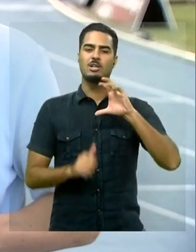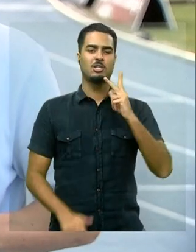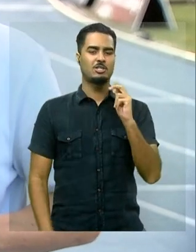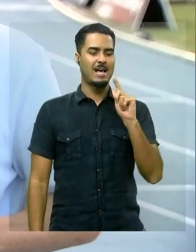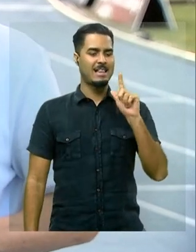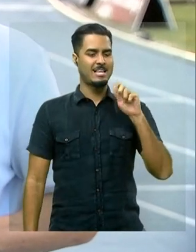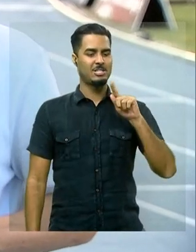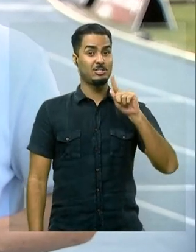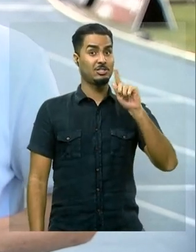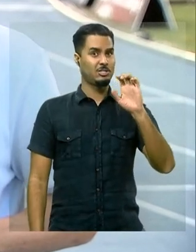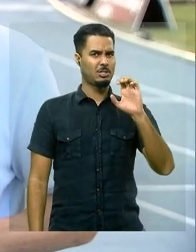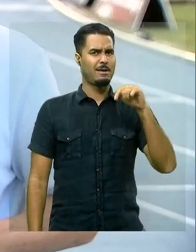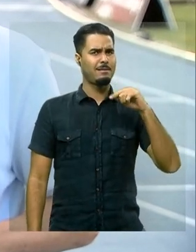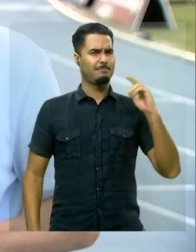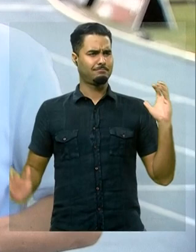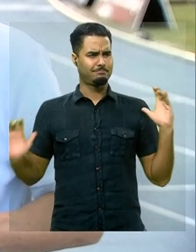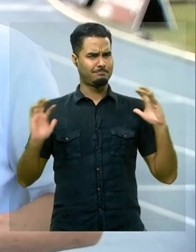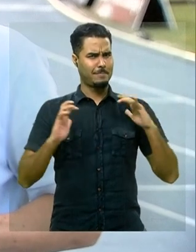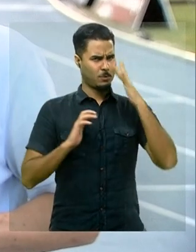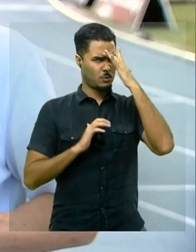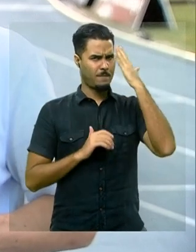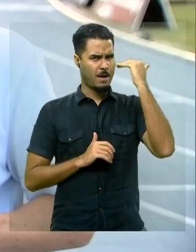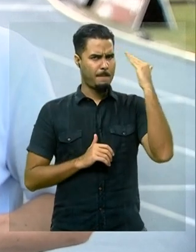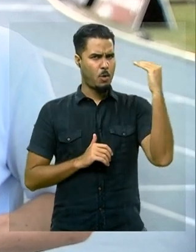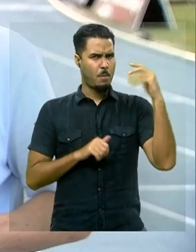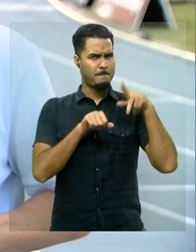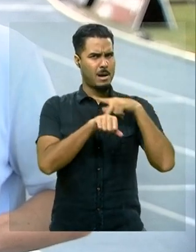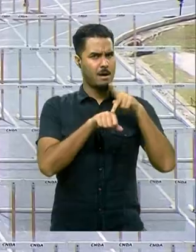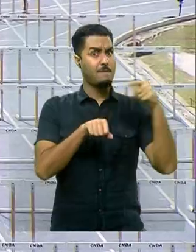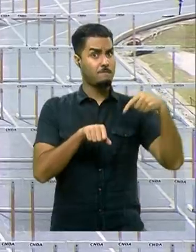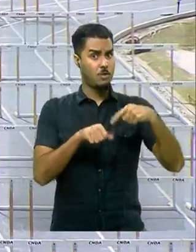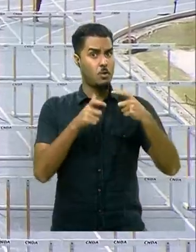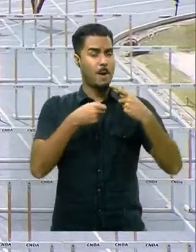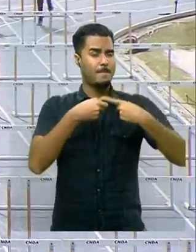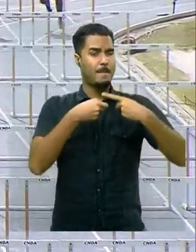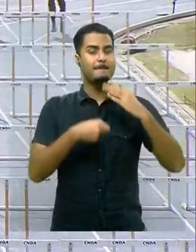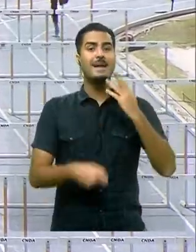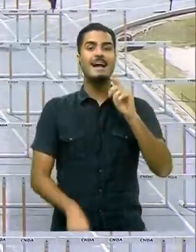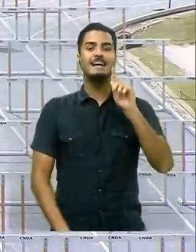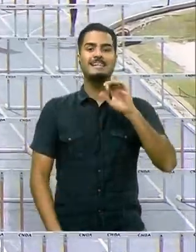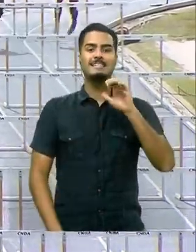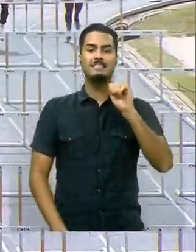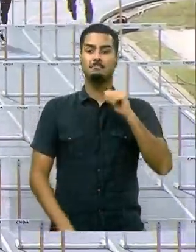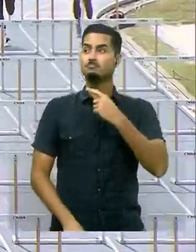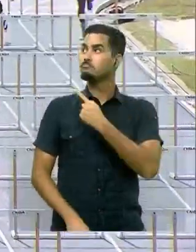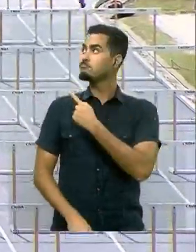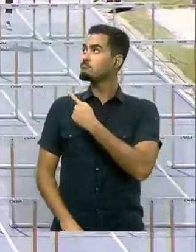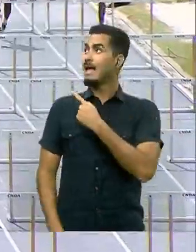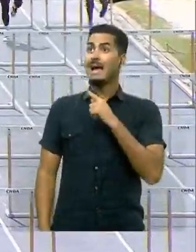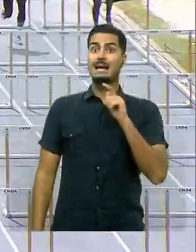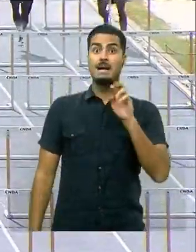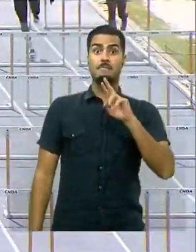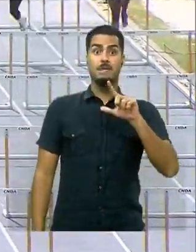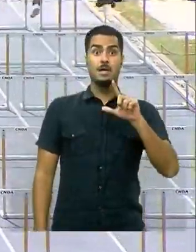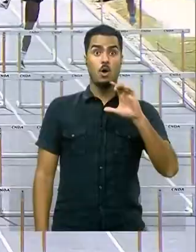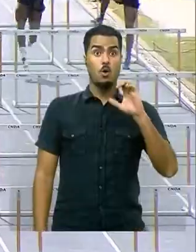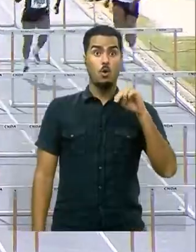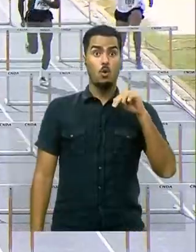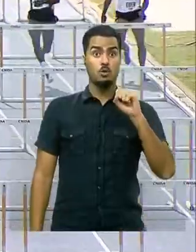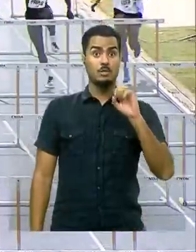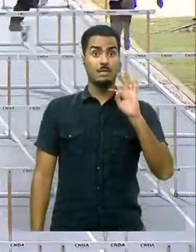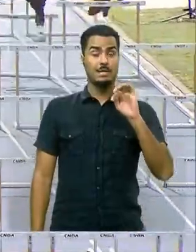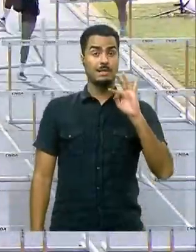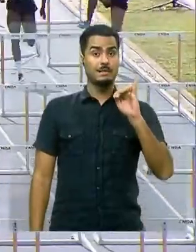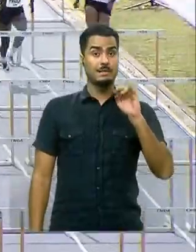e reuniu grandes nomes do esporte aqui em Bragança Paulista. O primeiro nome é Gabriel Constantino.